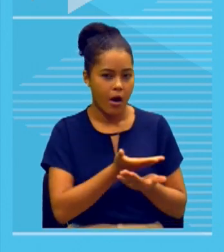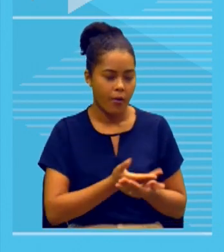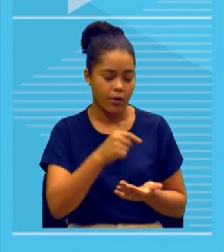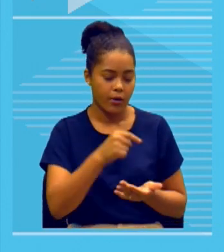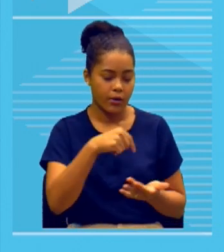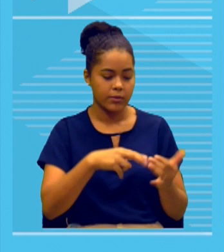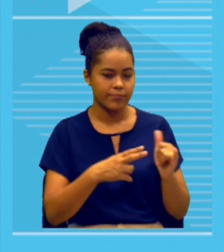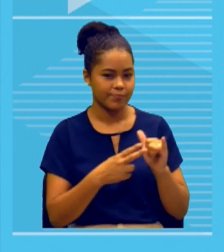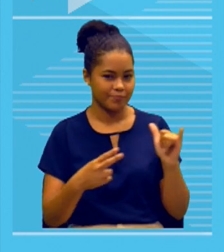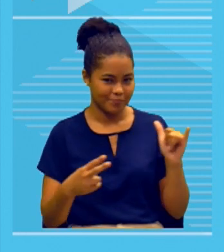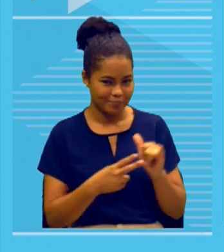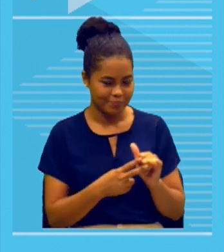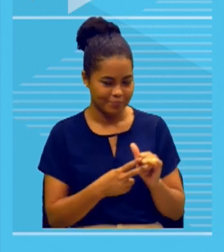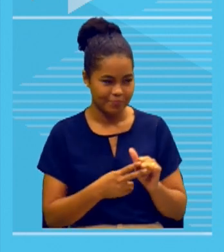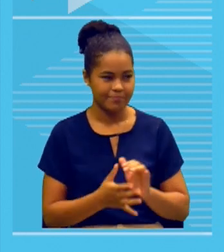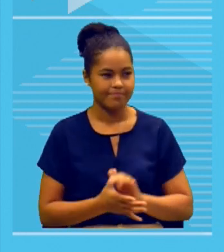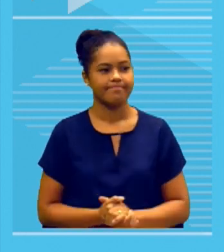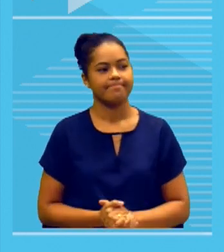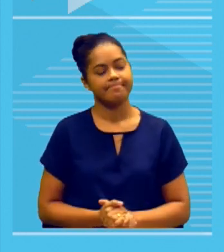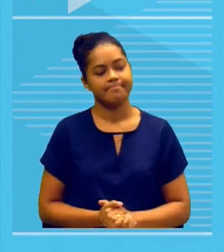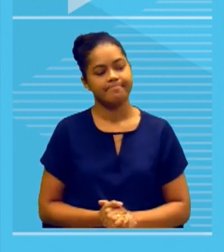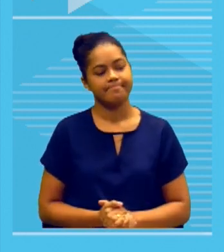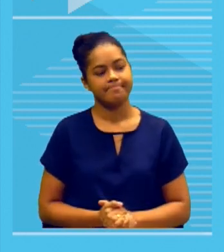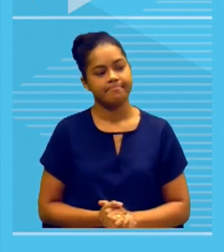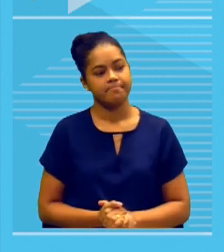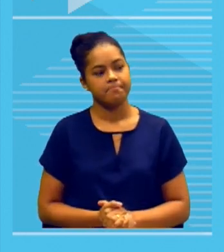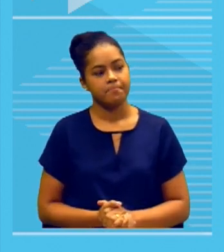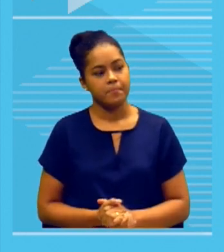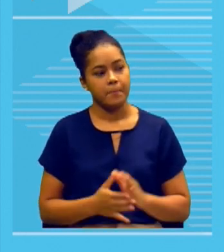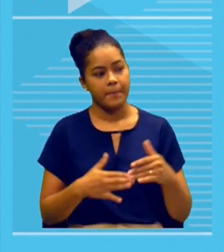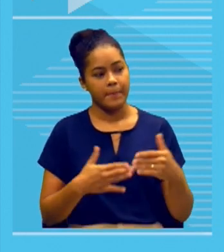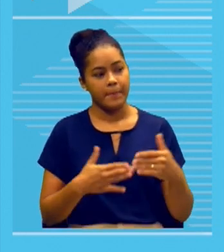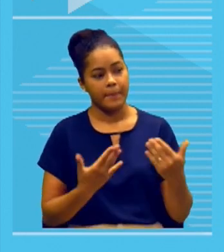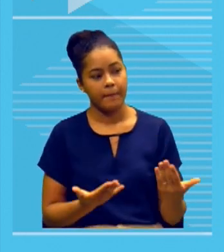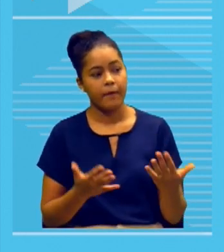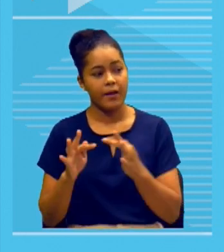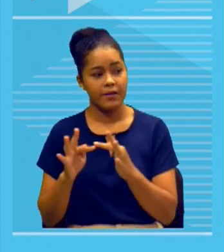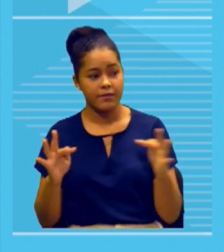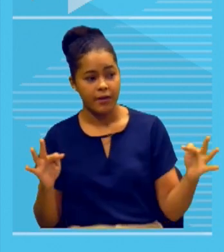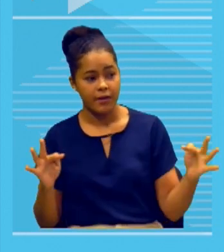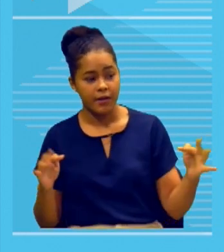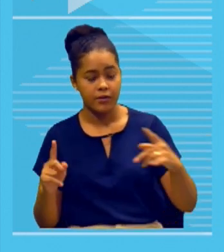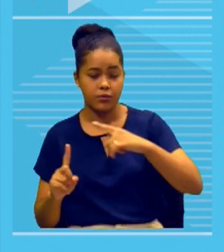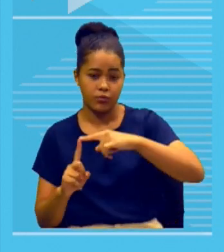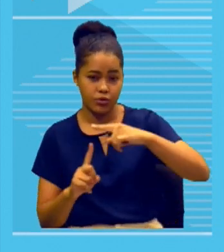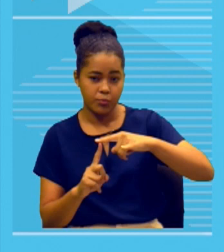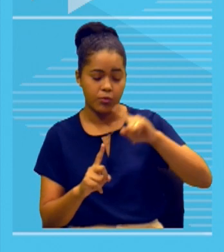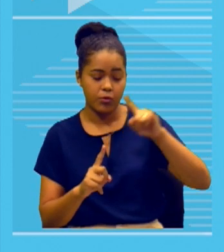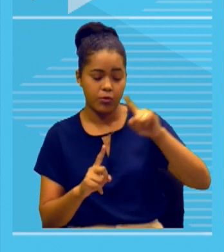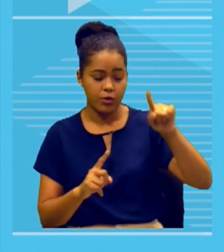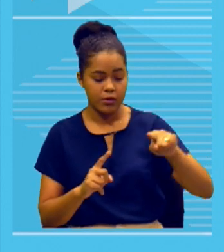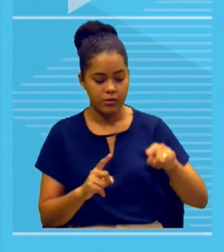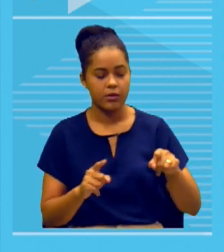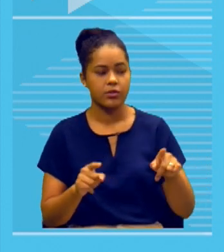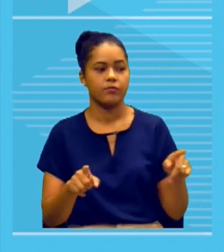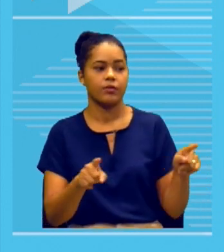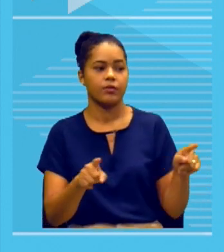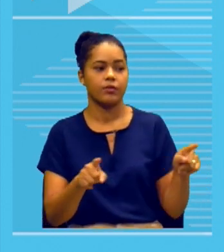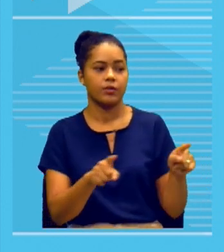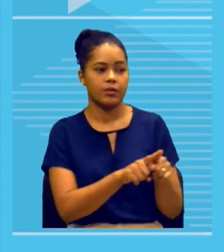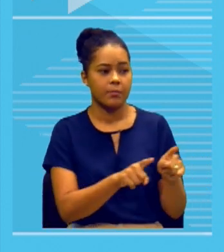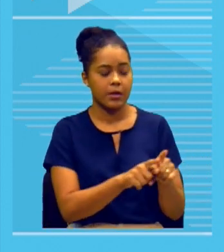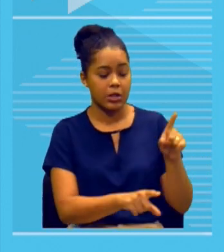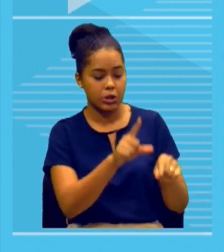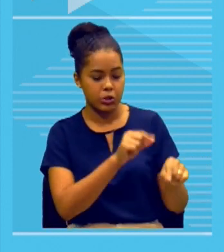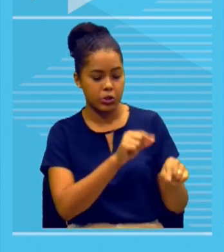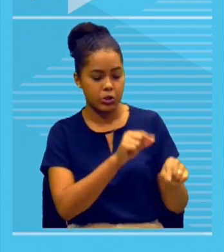professor e as frases exclamativas e optativas as optativas são aquelas que exprimem desejo como eu havia